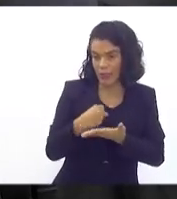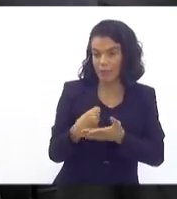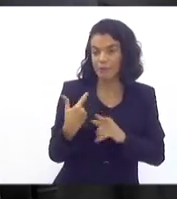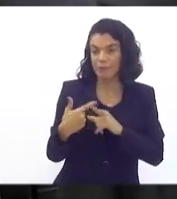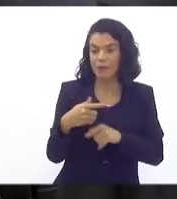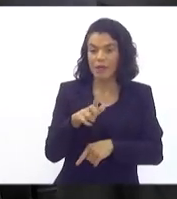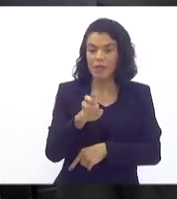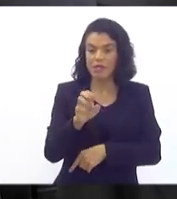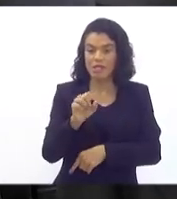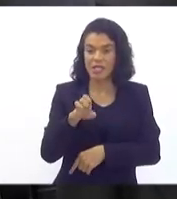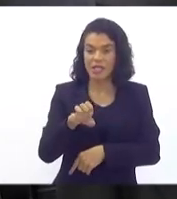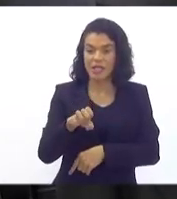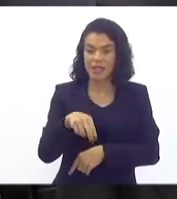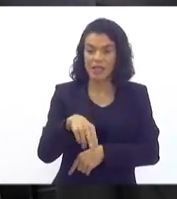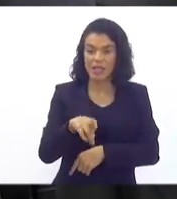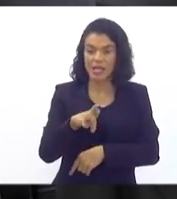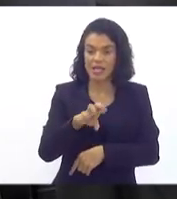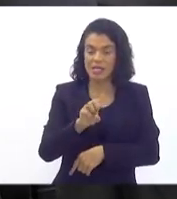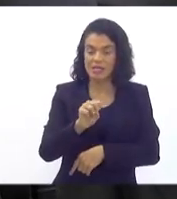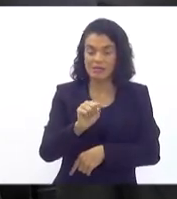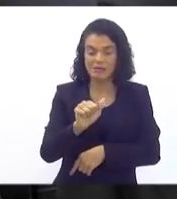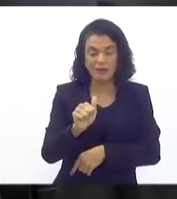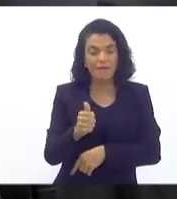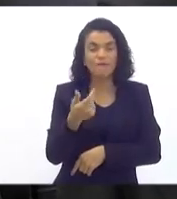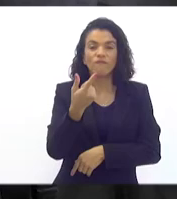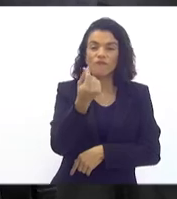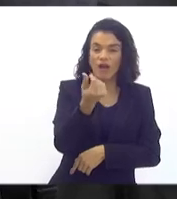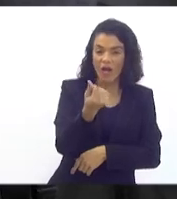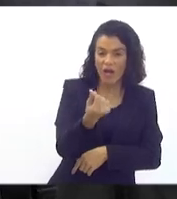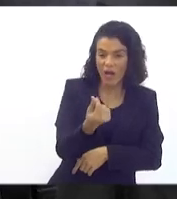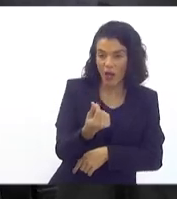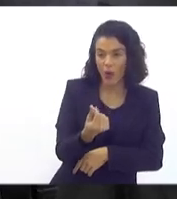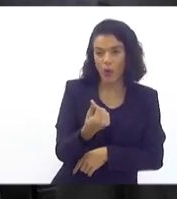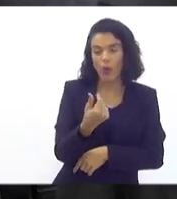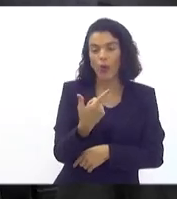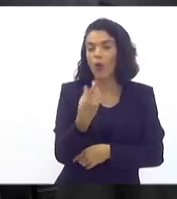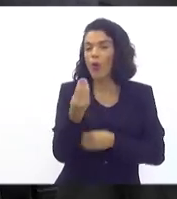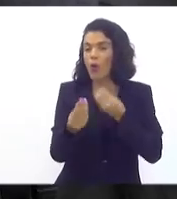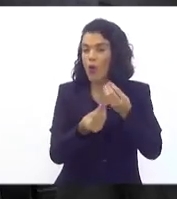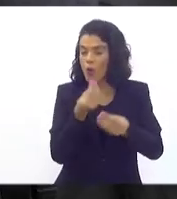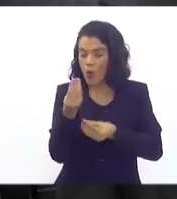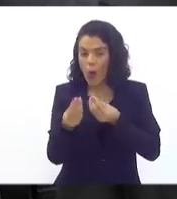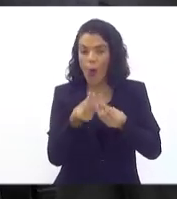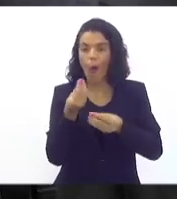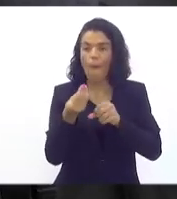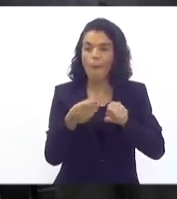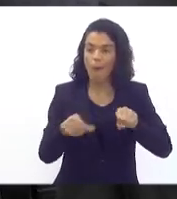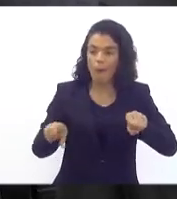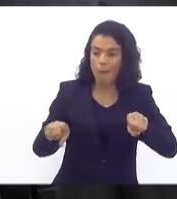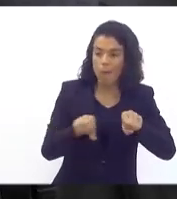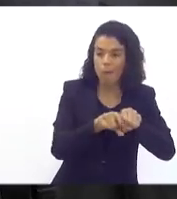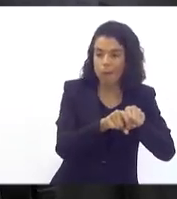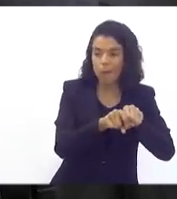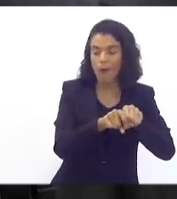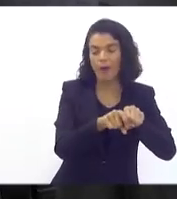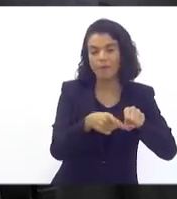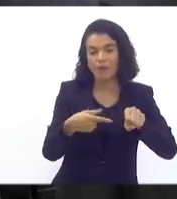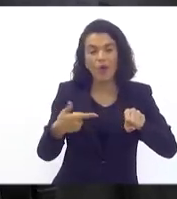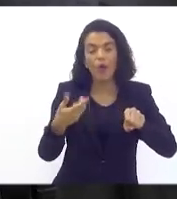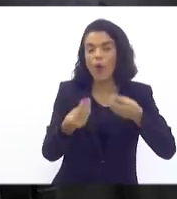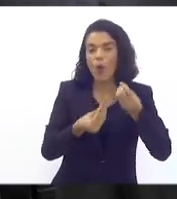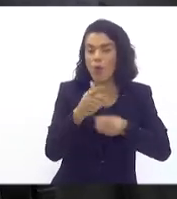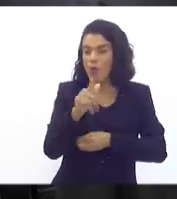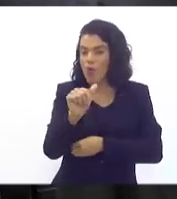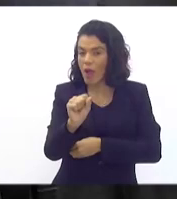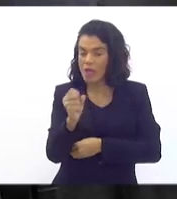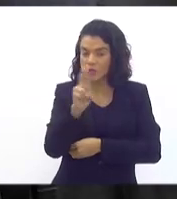tema também estabelecer valor de moléculas estabelecer é como que você injeta esse gás dentro dos gasodutos como é que você utiliza